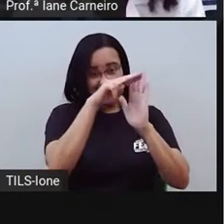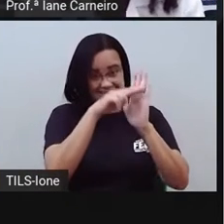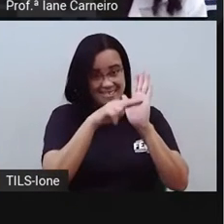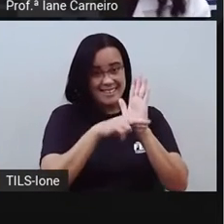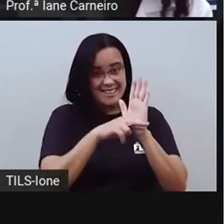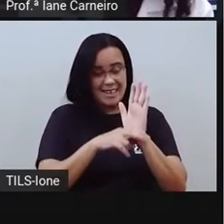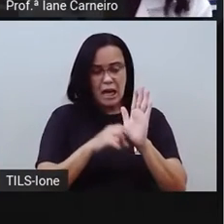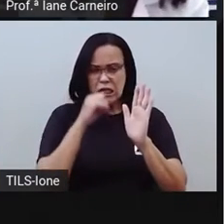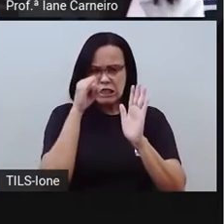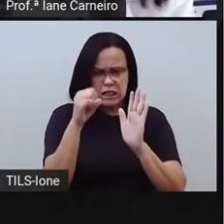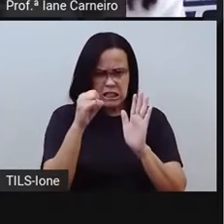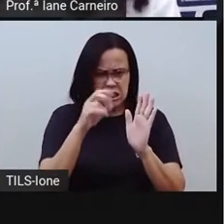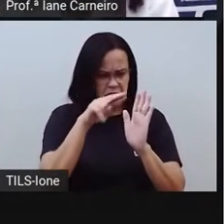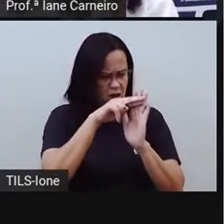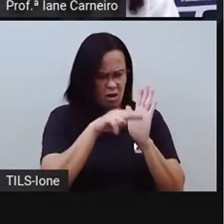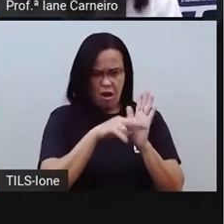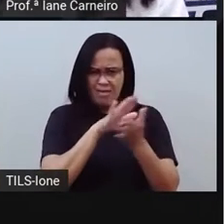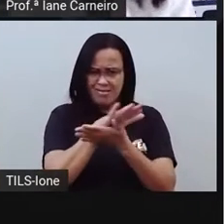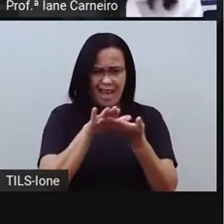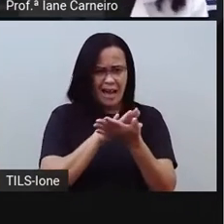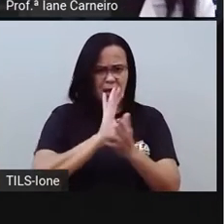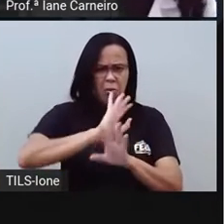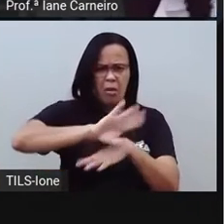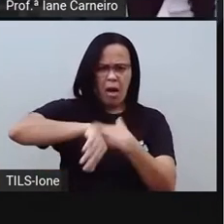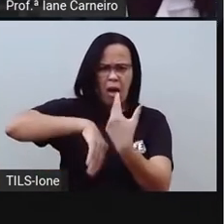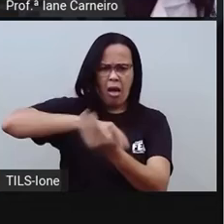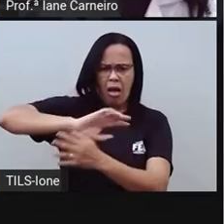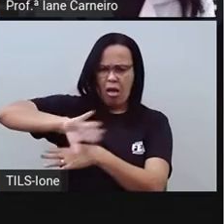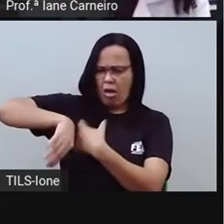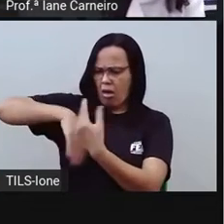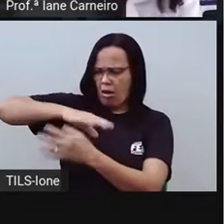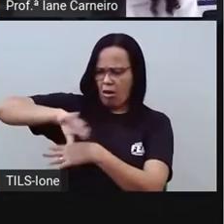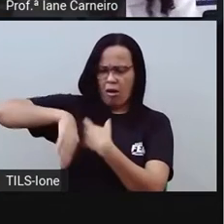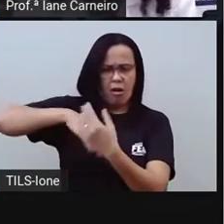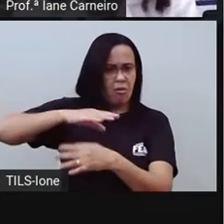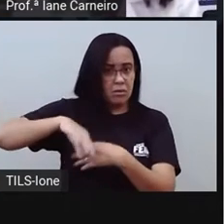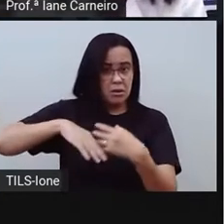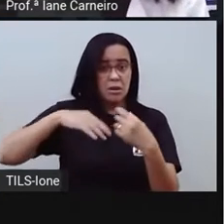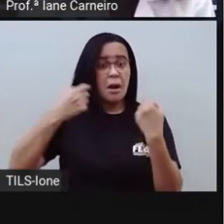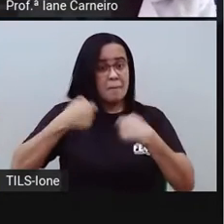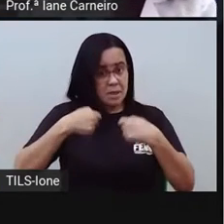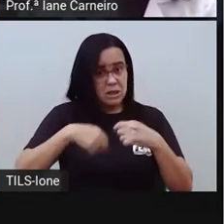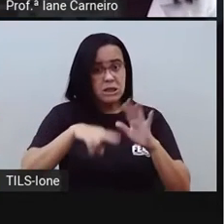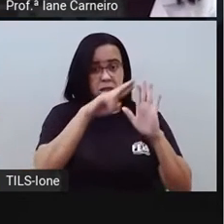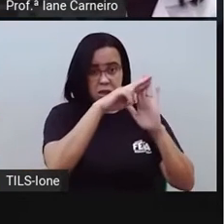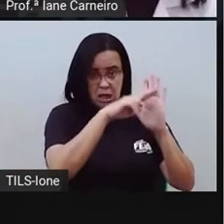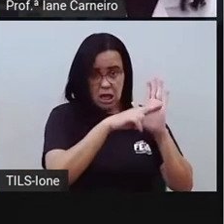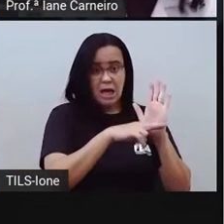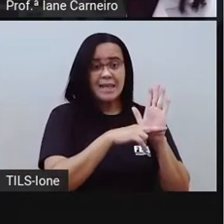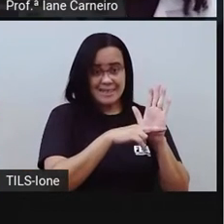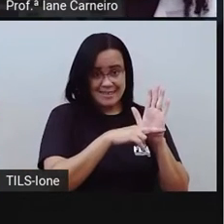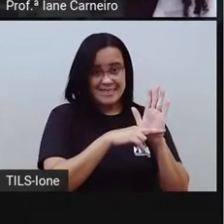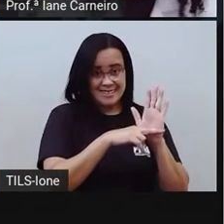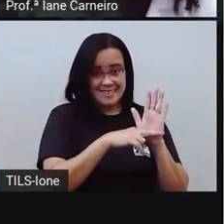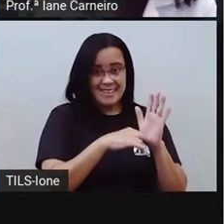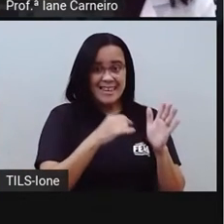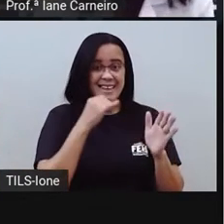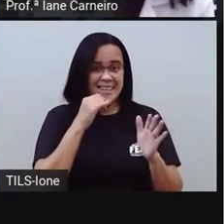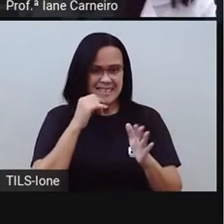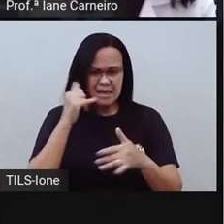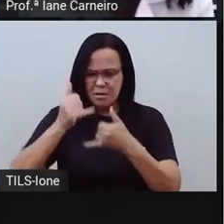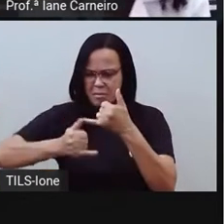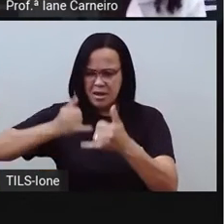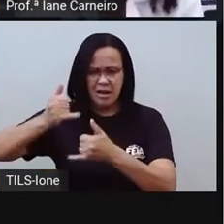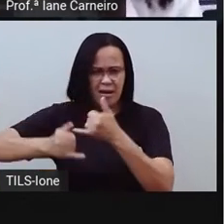que todo mundo ali ó, usou o brinquedo, tem que guardar. Se não existir essa regra, ou os brinquedos vão ficar bagunçados